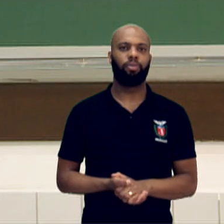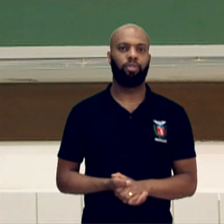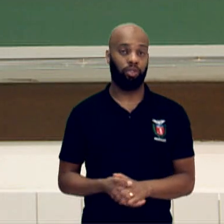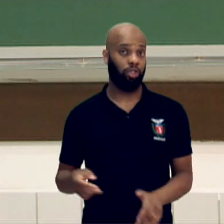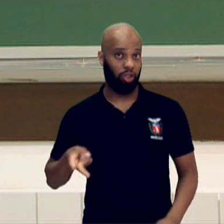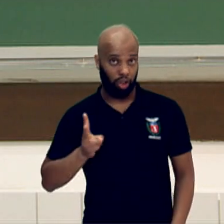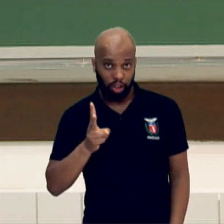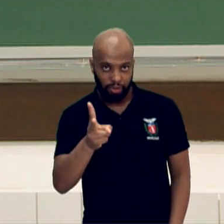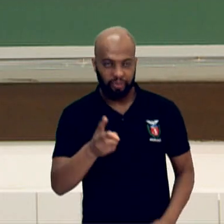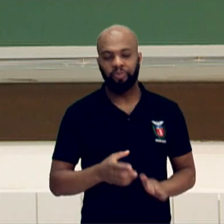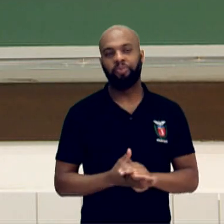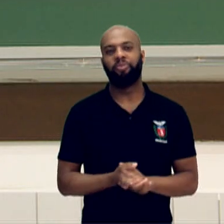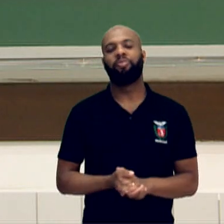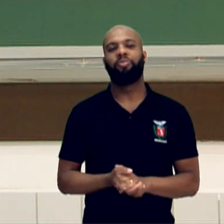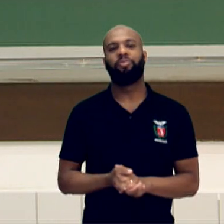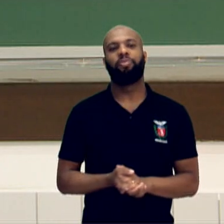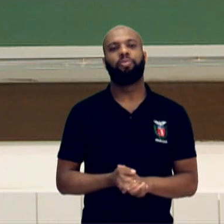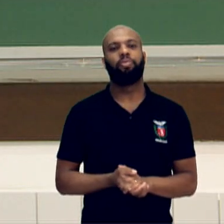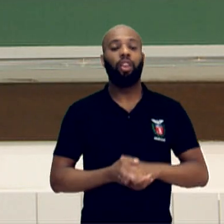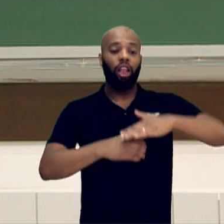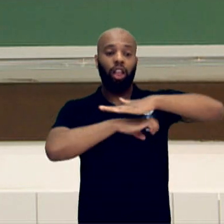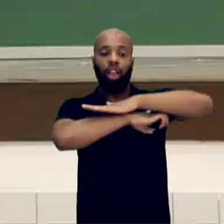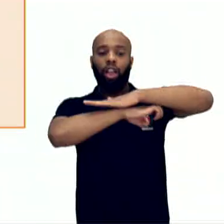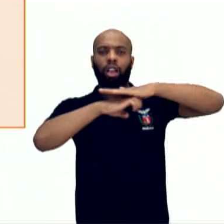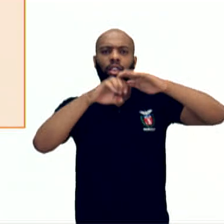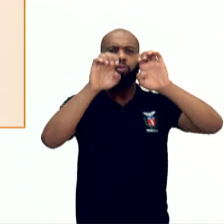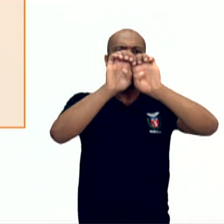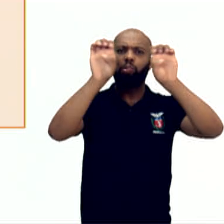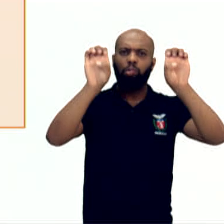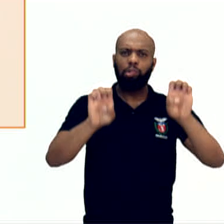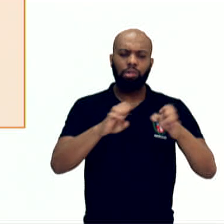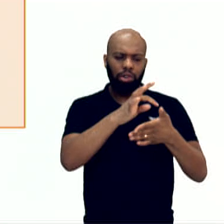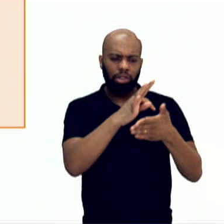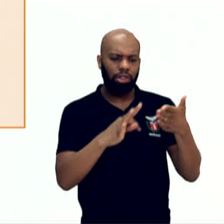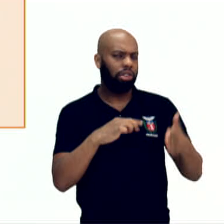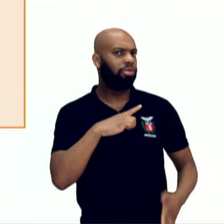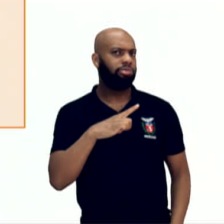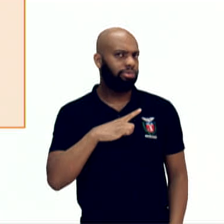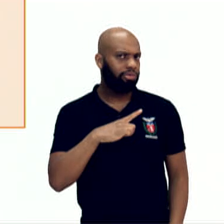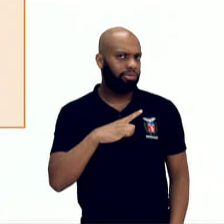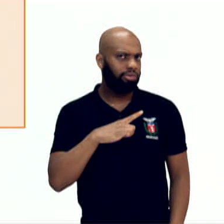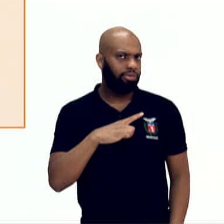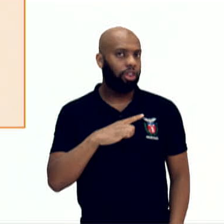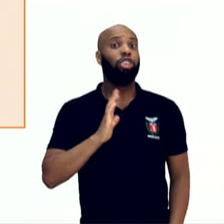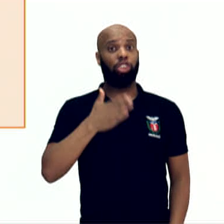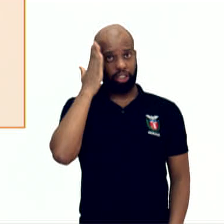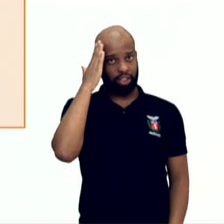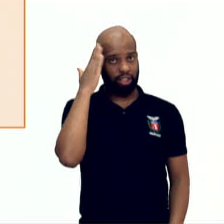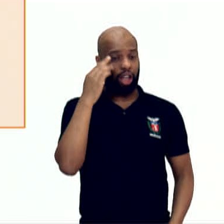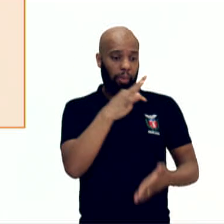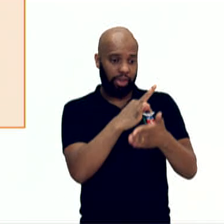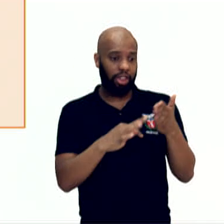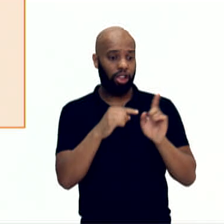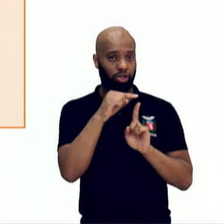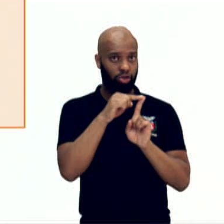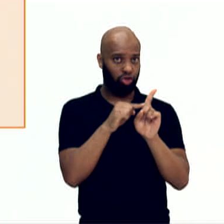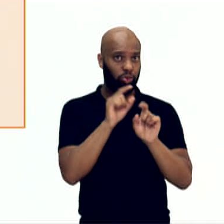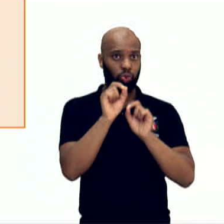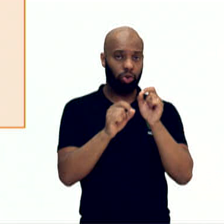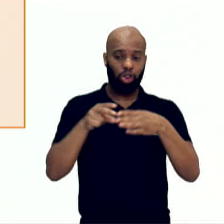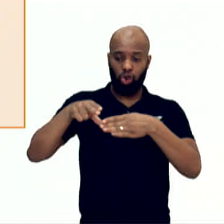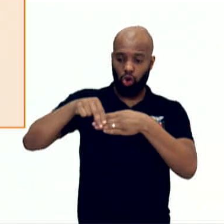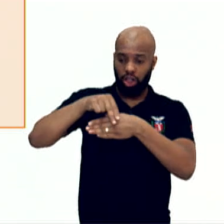Vamos lá então? Que estrutura o texto vai ter? Nós vimos que o texto é um cordel. Então, nós temos que pensar o quê? Nós temos que pensar